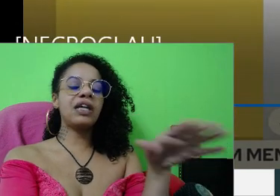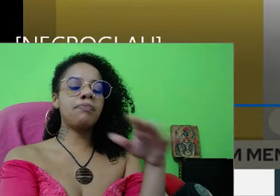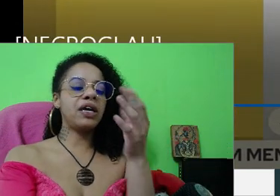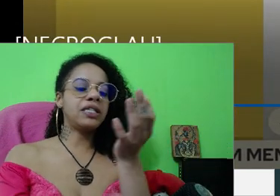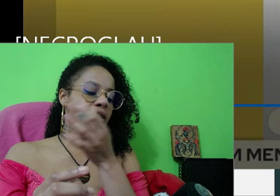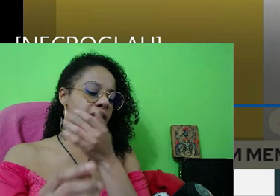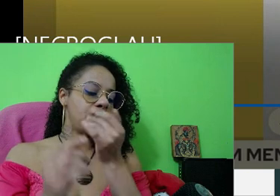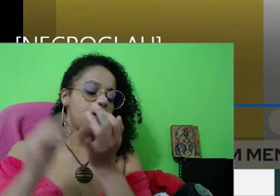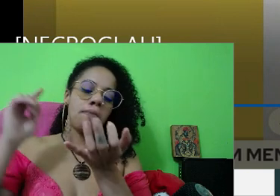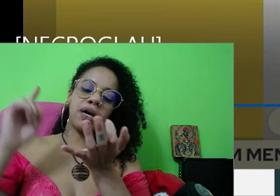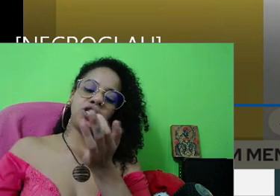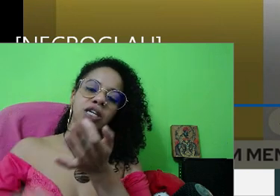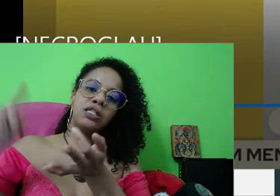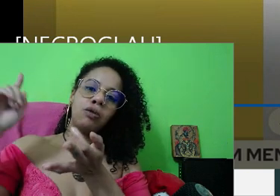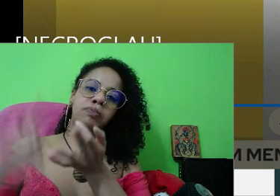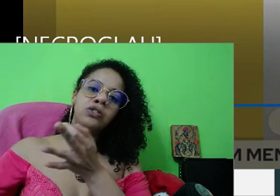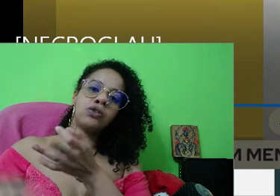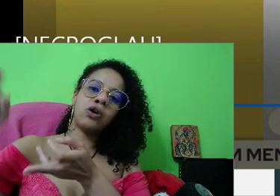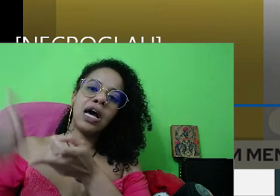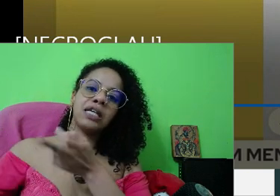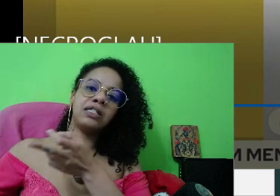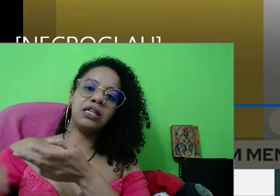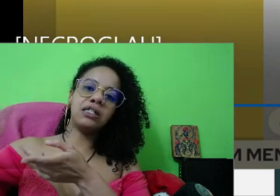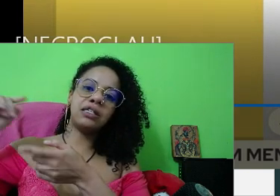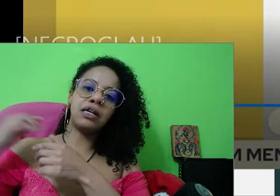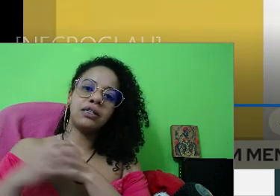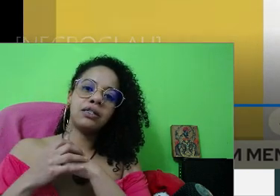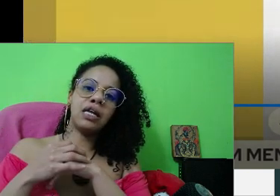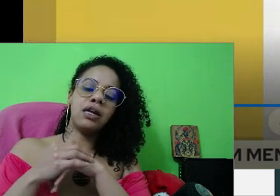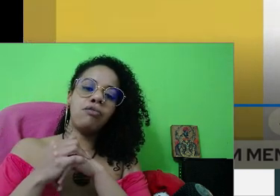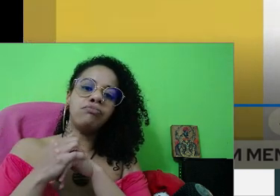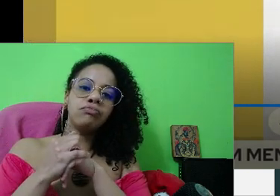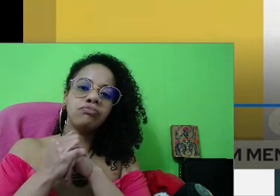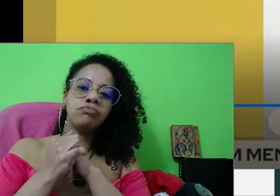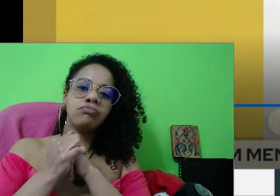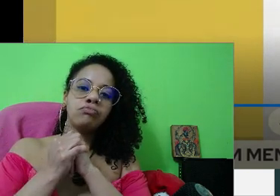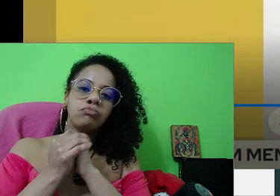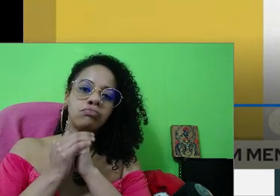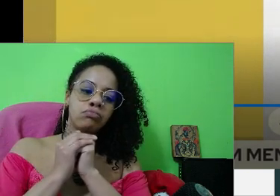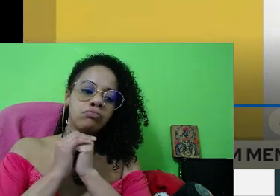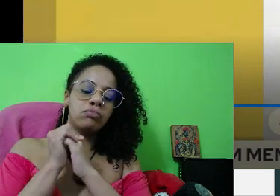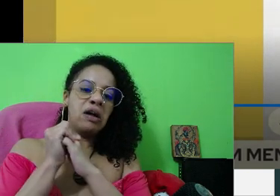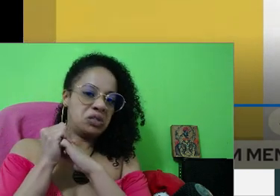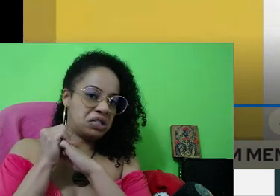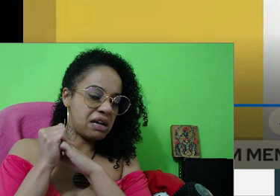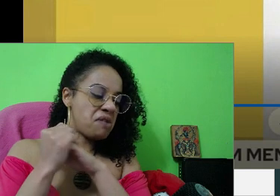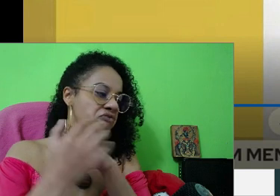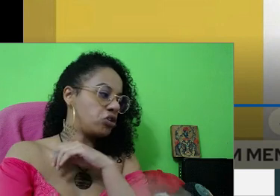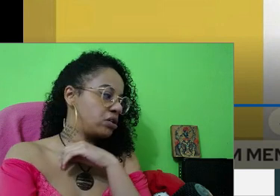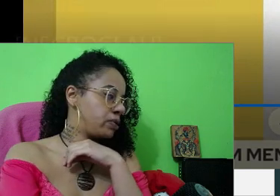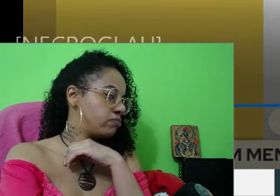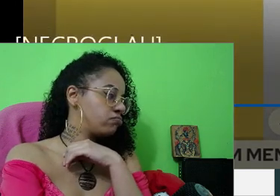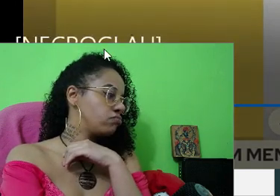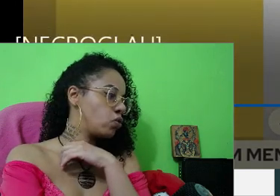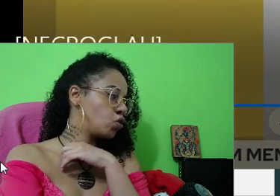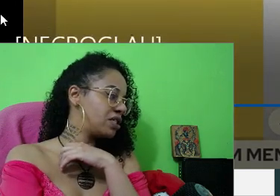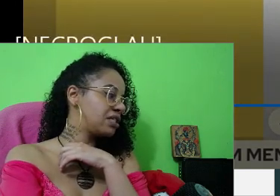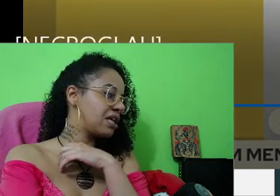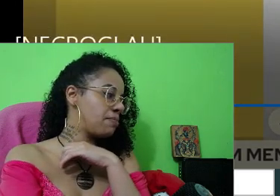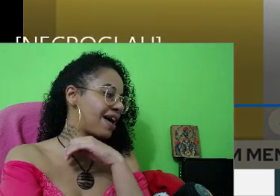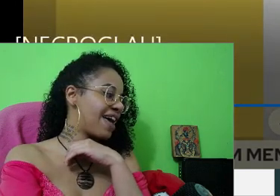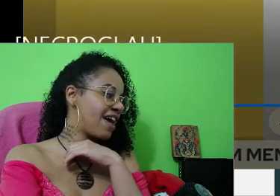sistema é esse né machista opressor racista não é não é o sistema é meu